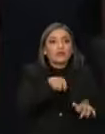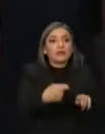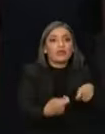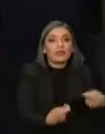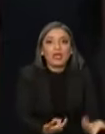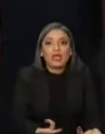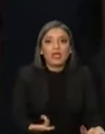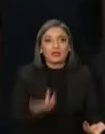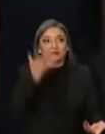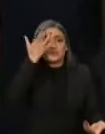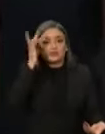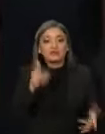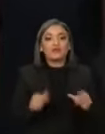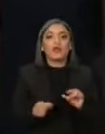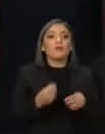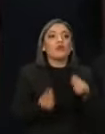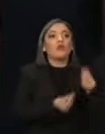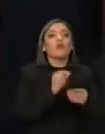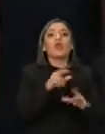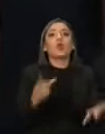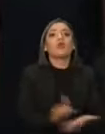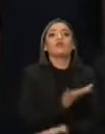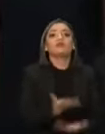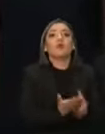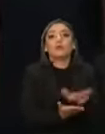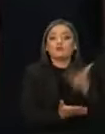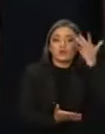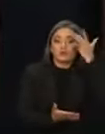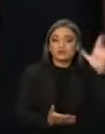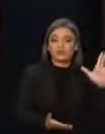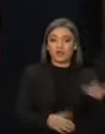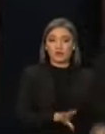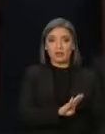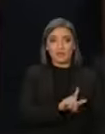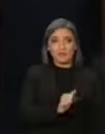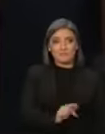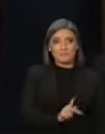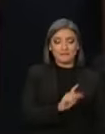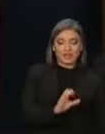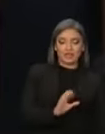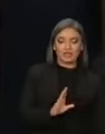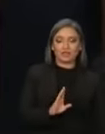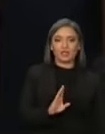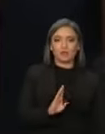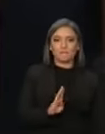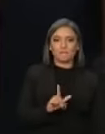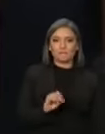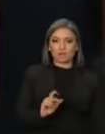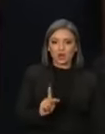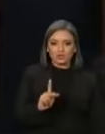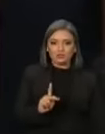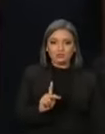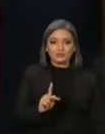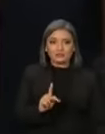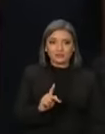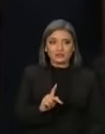sabe o destino do processo. Os black blocs invadiram o Rio e São Paulo. Foram